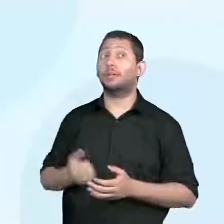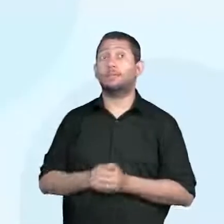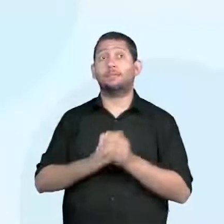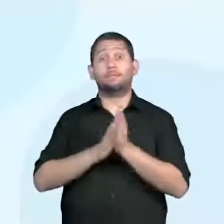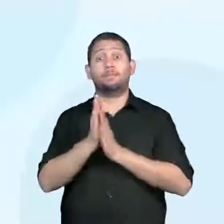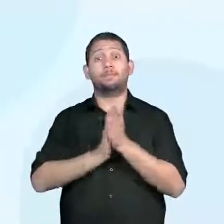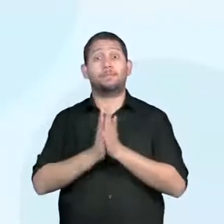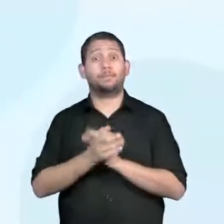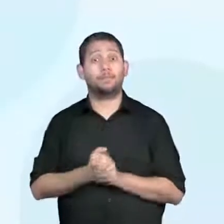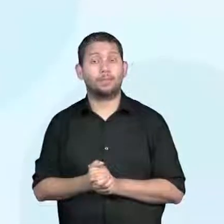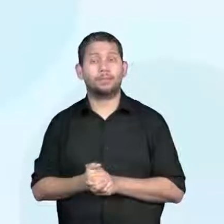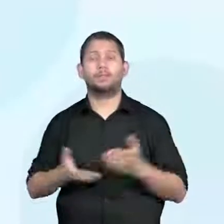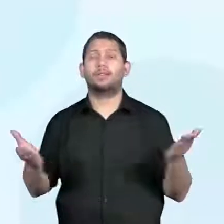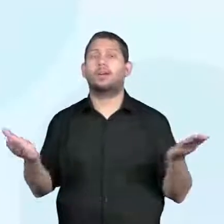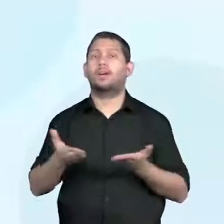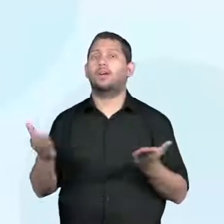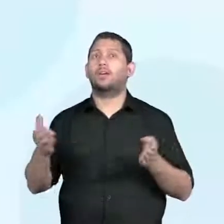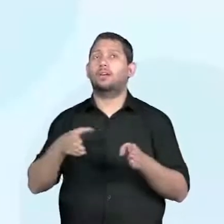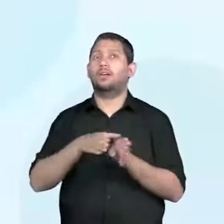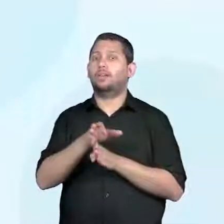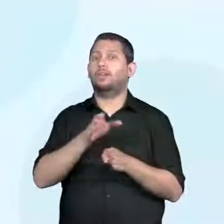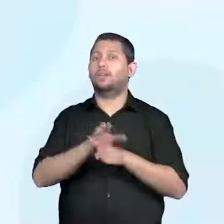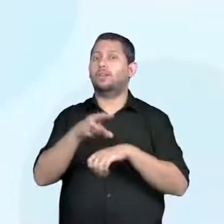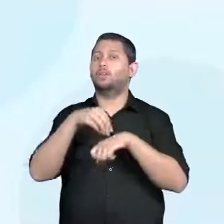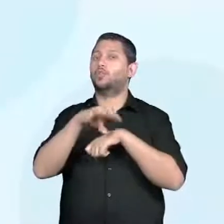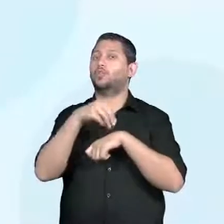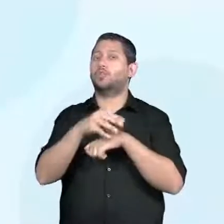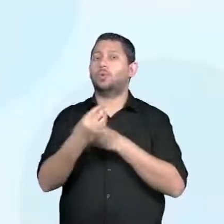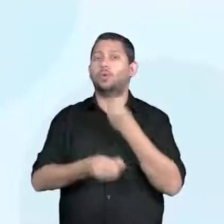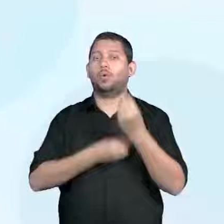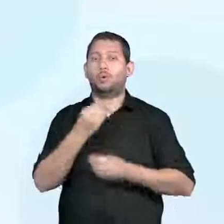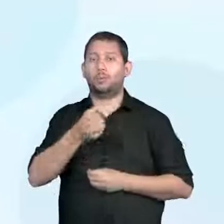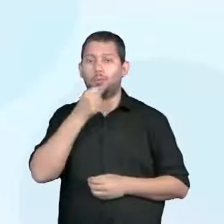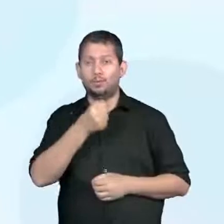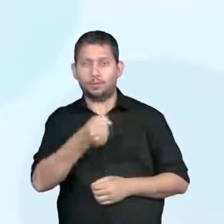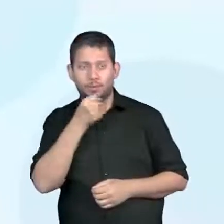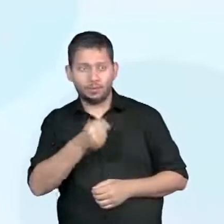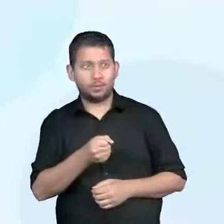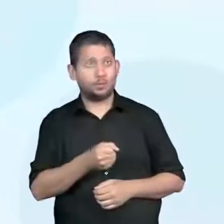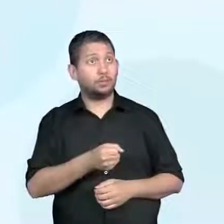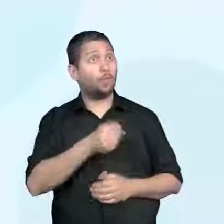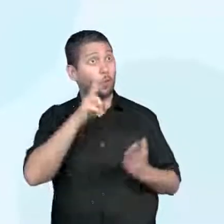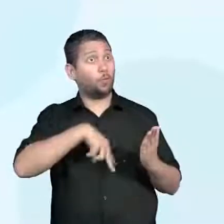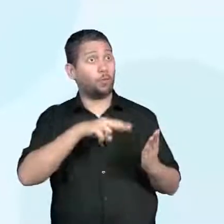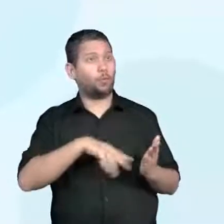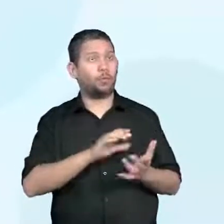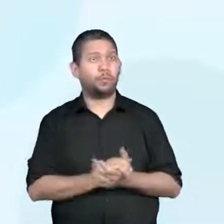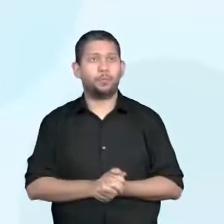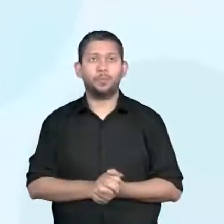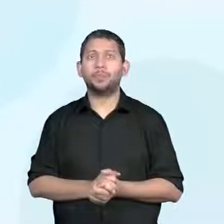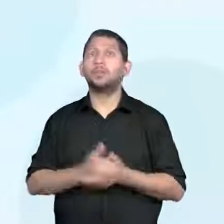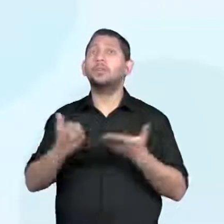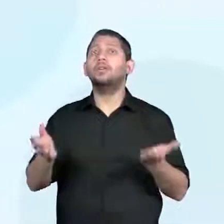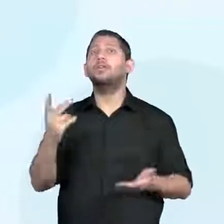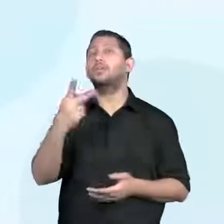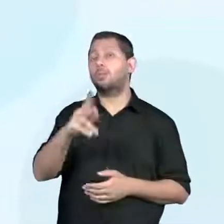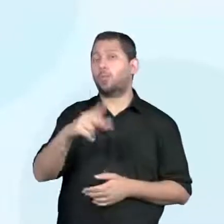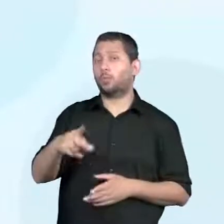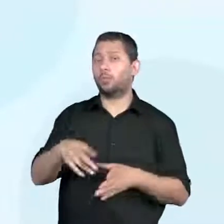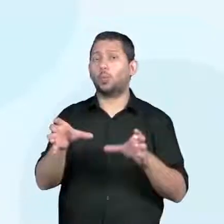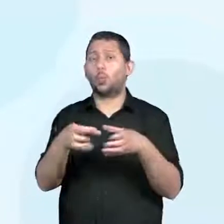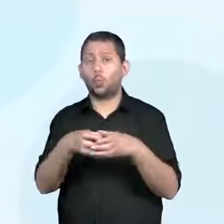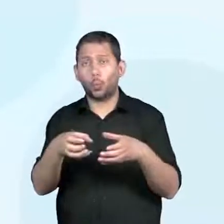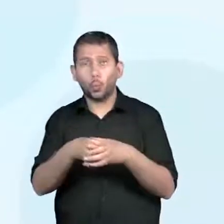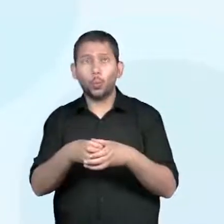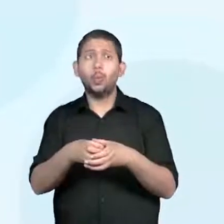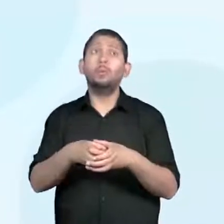gente tem algumas orientações, Pro. Você quer ler pra gente? Rapidinho aí? Isso. Com a orientação do seu professor e com o